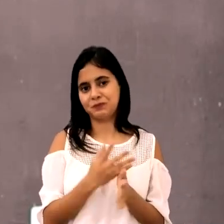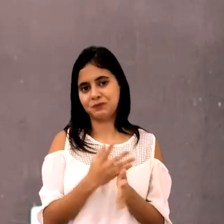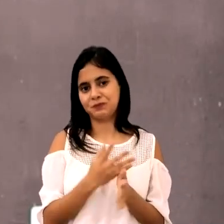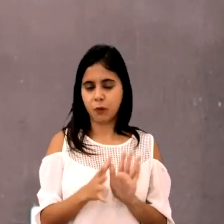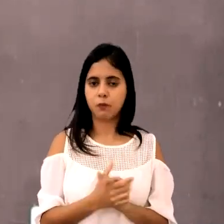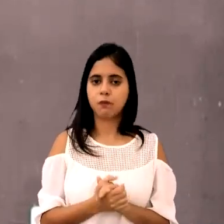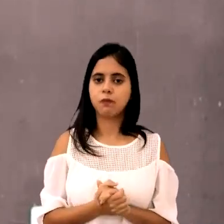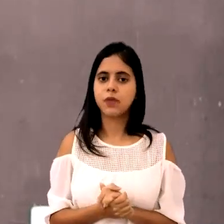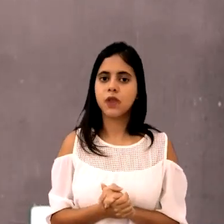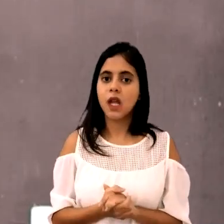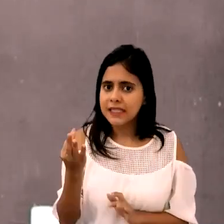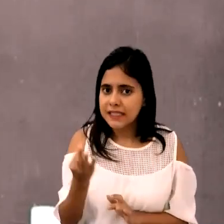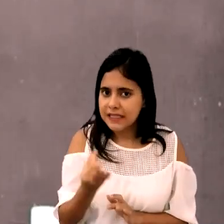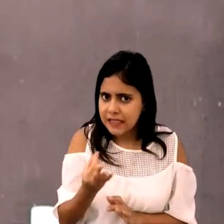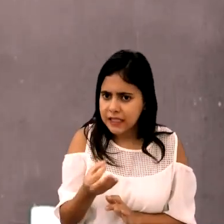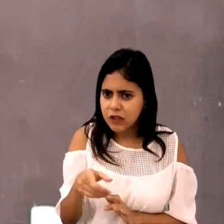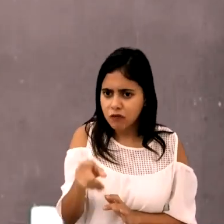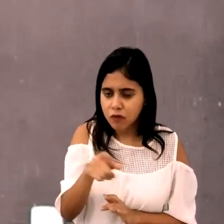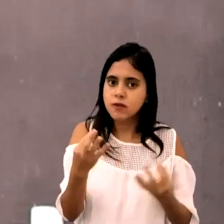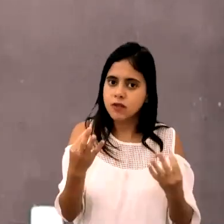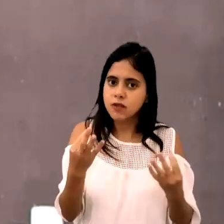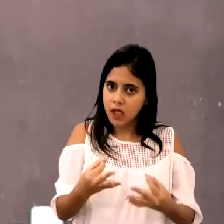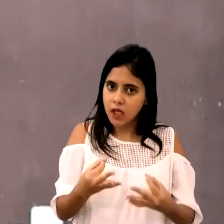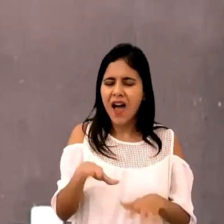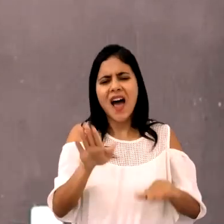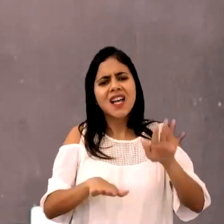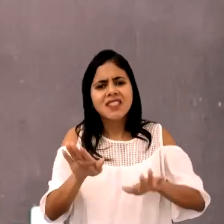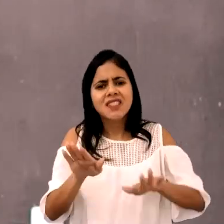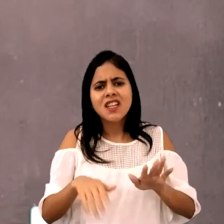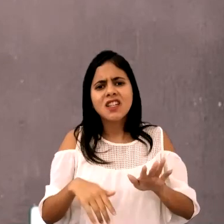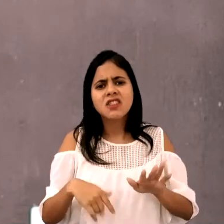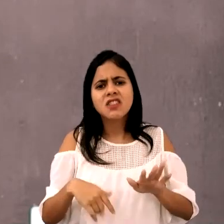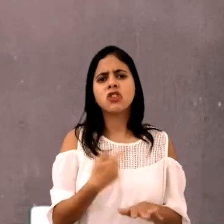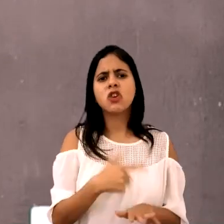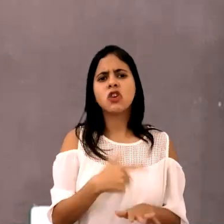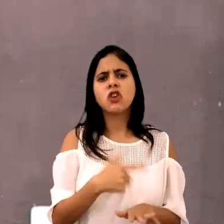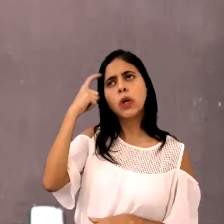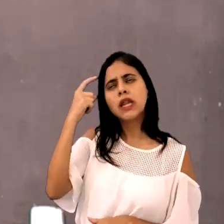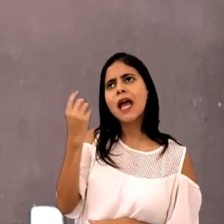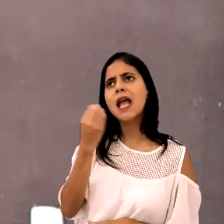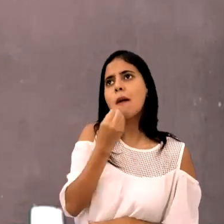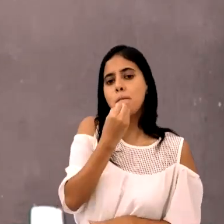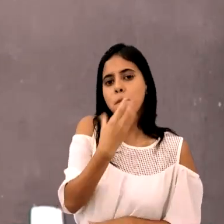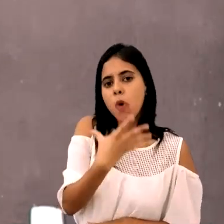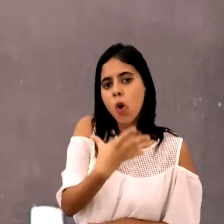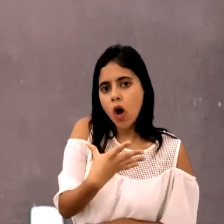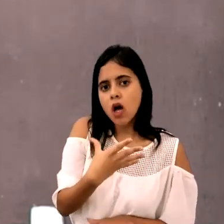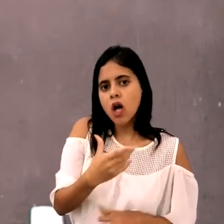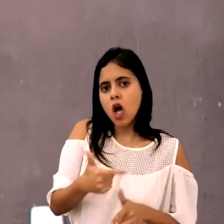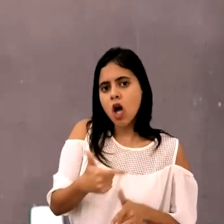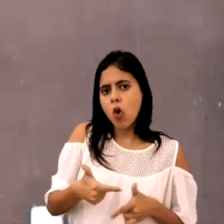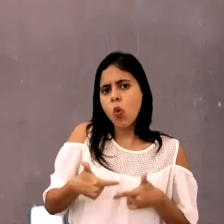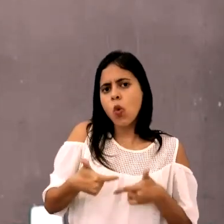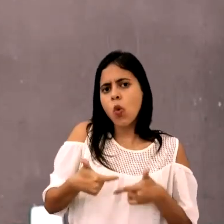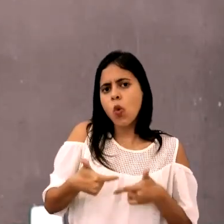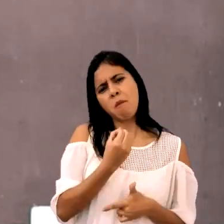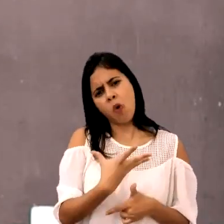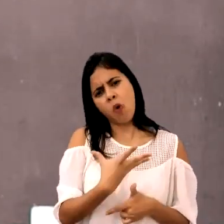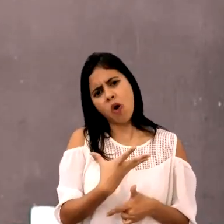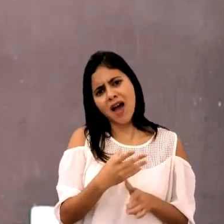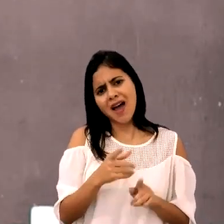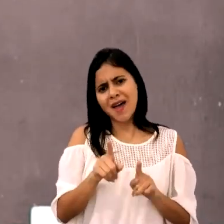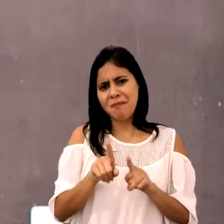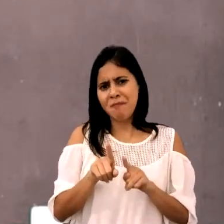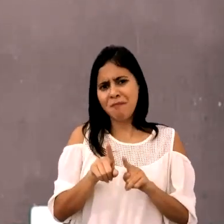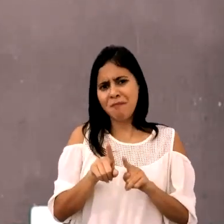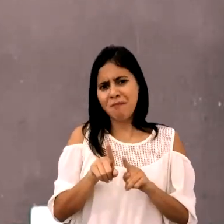Tenha certeza do seguinte, meu irmão: muitas vezes você está muito bem intencionado. E você pode até fazer uma coisa muito bem intencionada, mas não significa dizer que